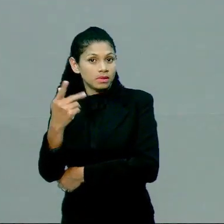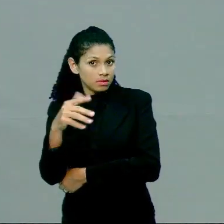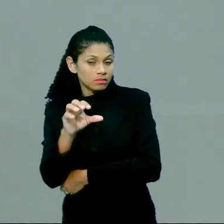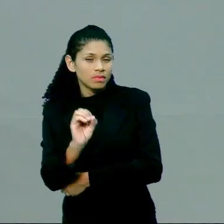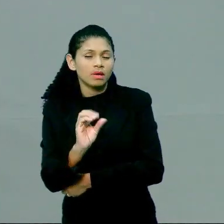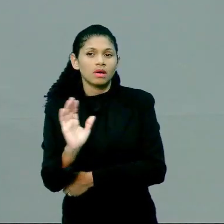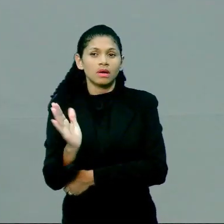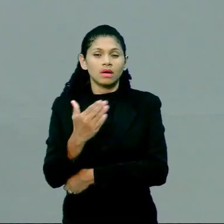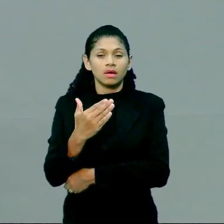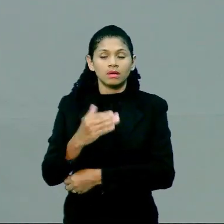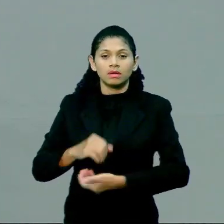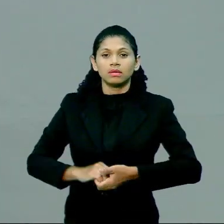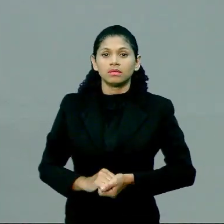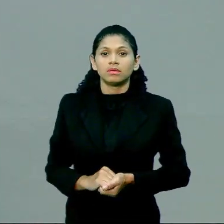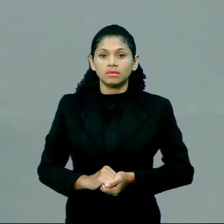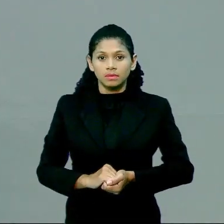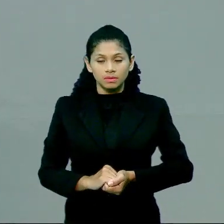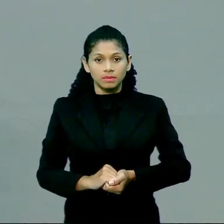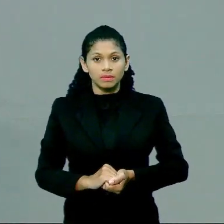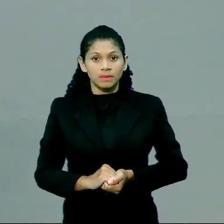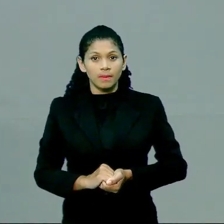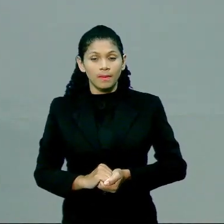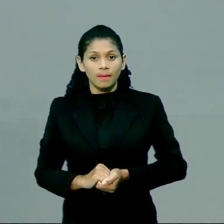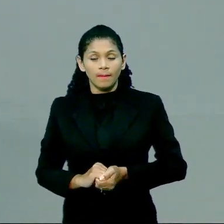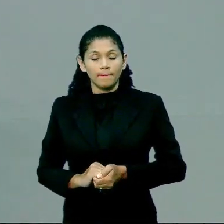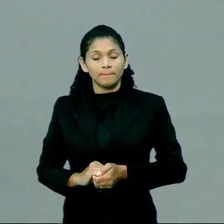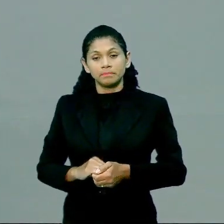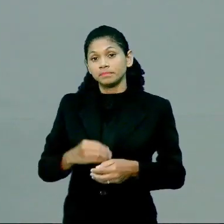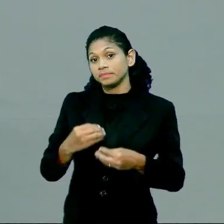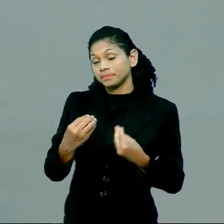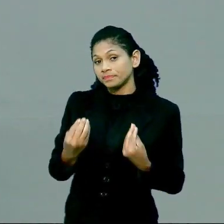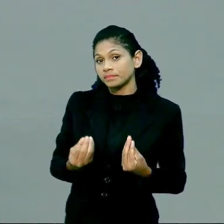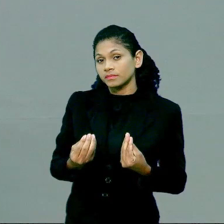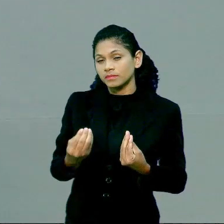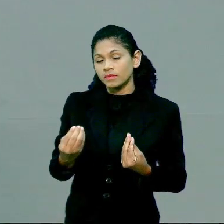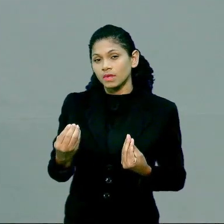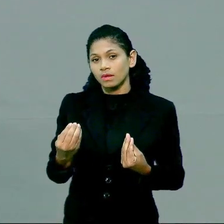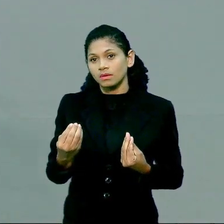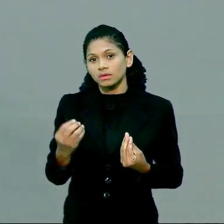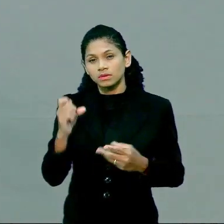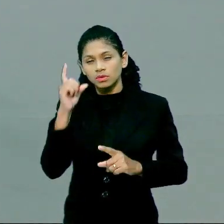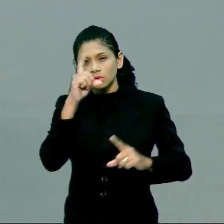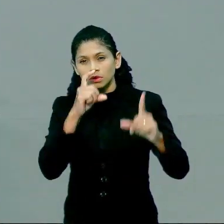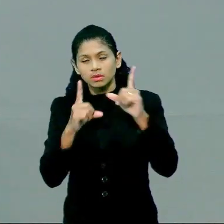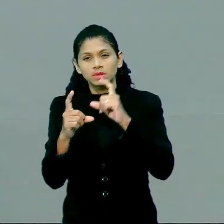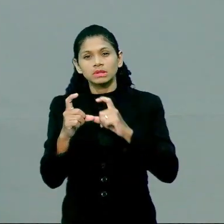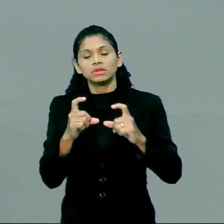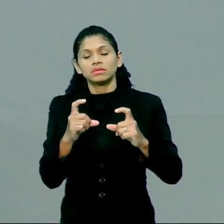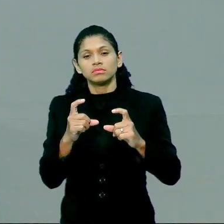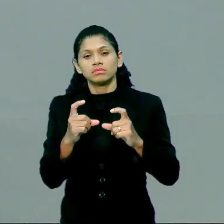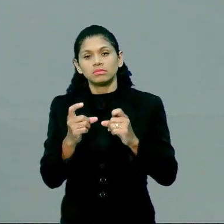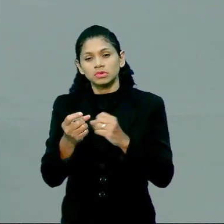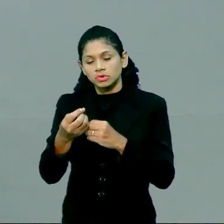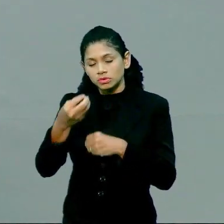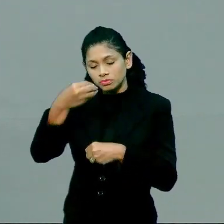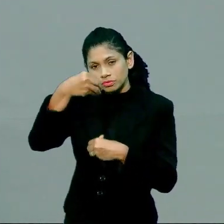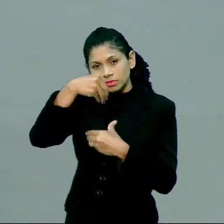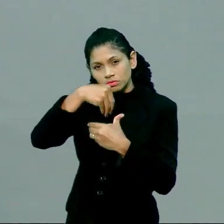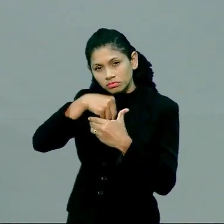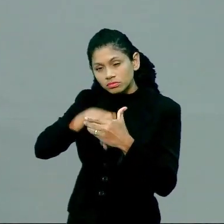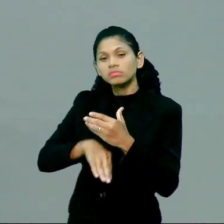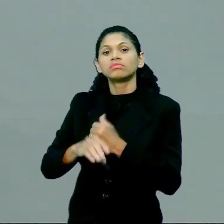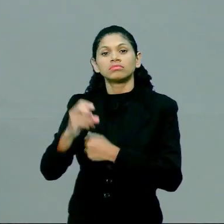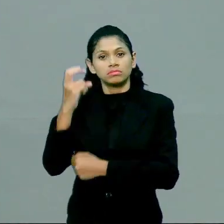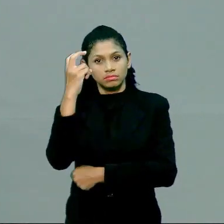essas casas de aposta aí né Então essas expressões elas estão enraizadas dentro